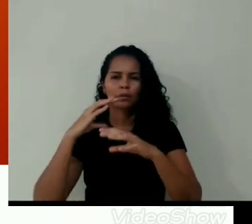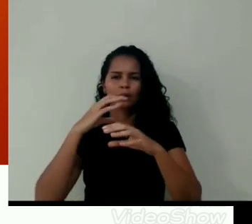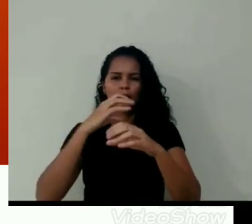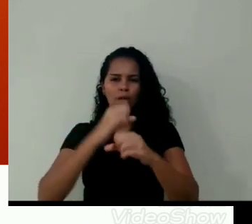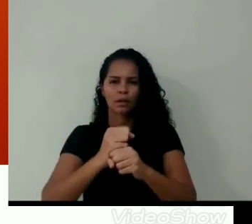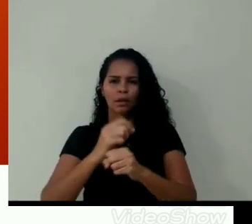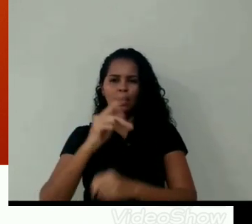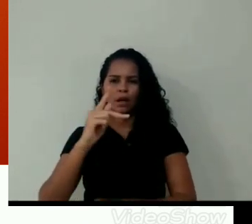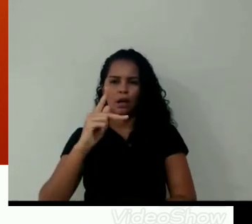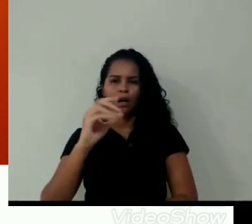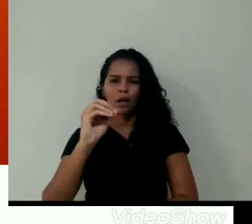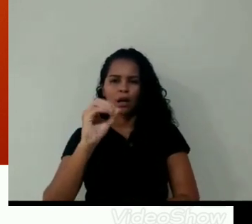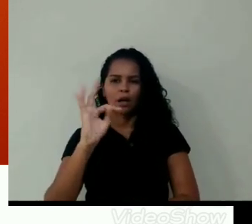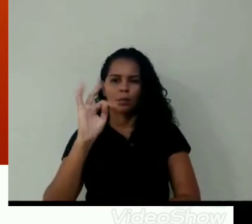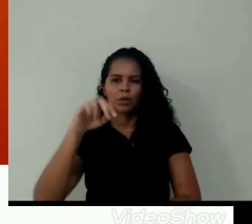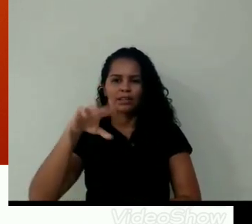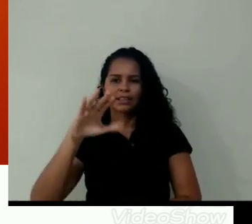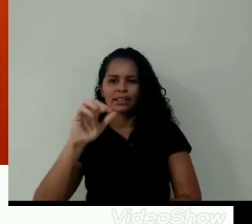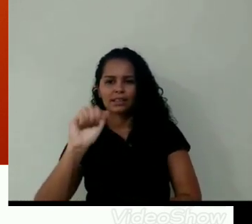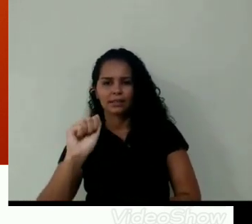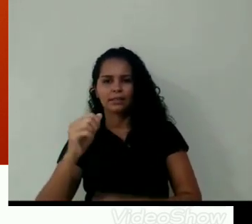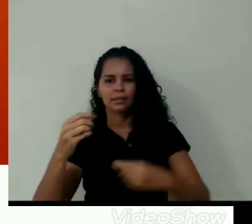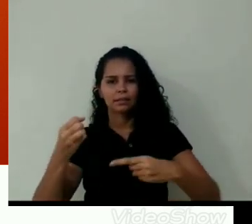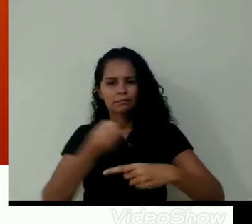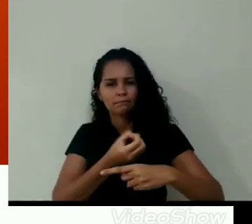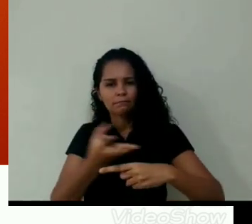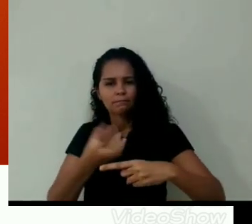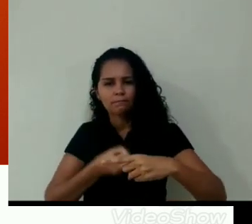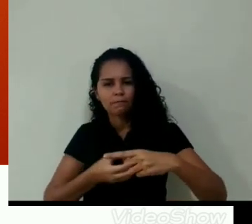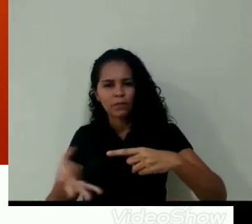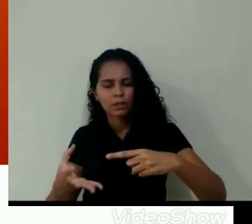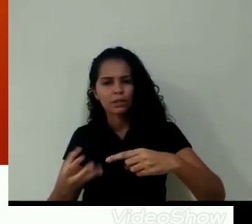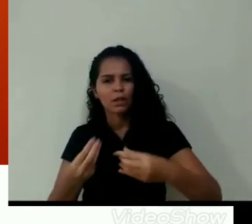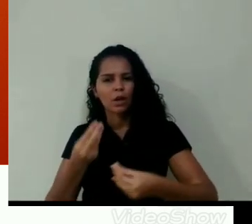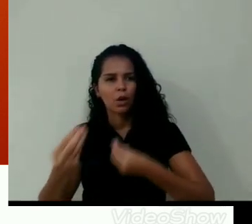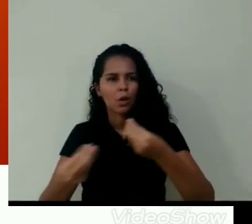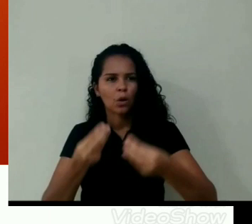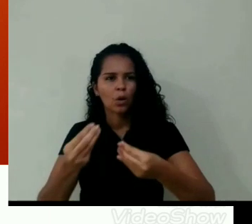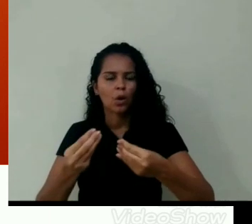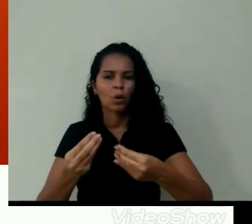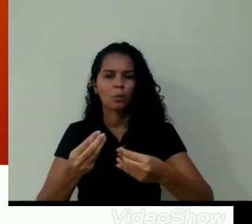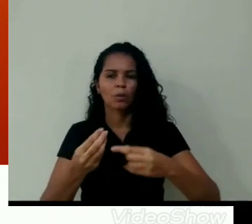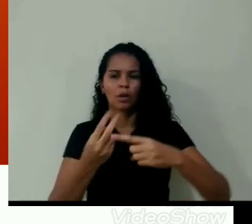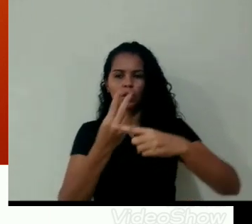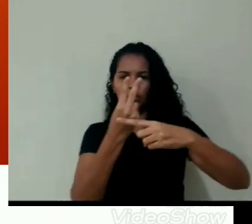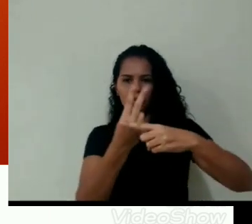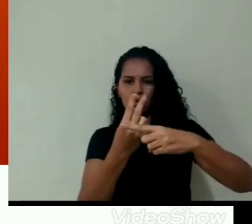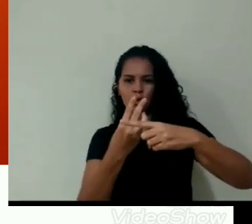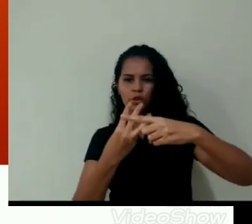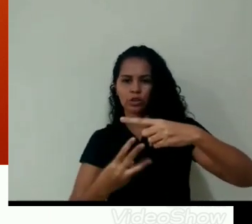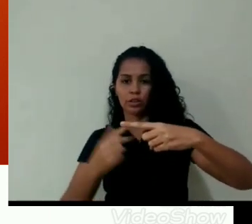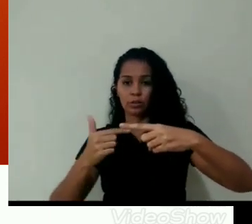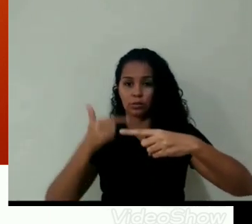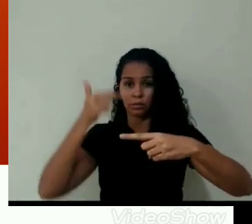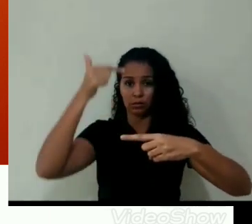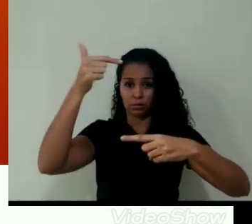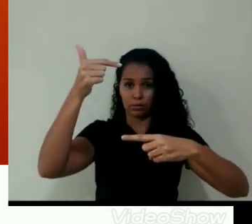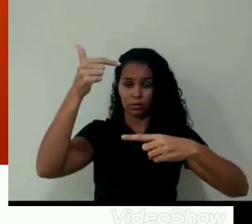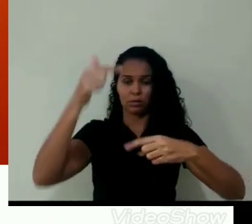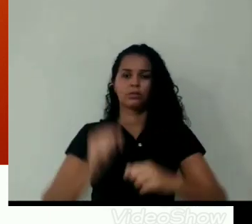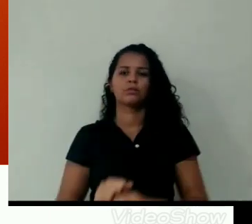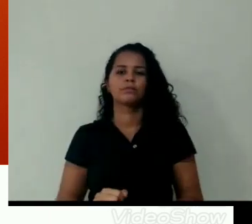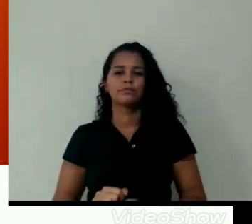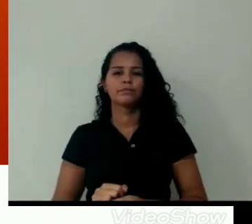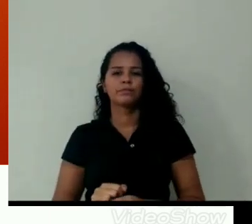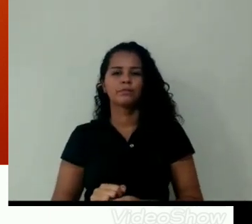Basta pegar o numerador da fração, que é 2, e elevar ao quadrado. E isso vira 4. 2 ao quadrado, 4. Em seguida,